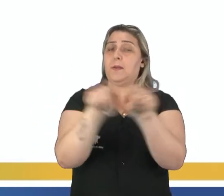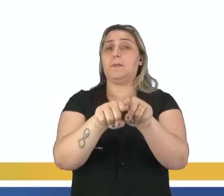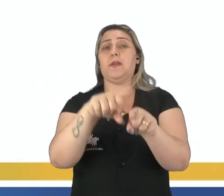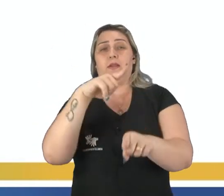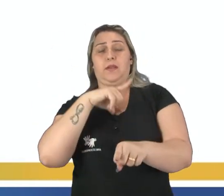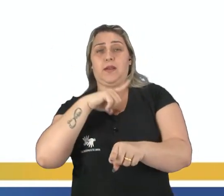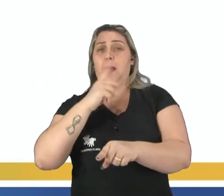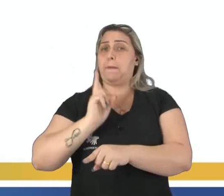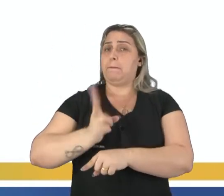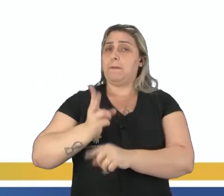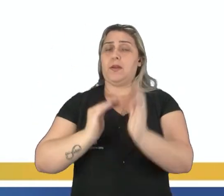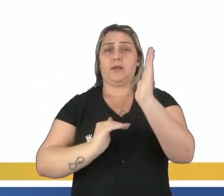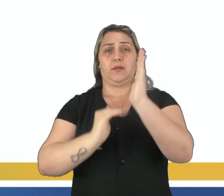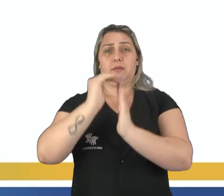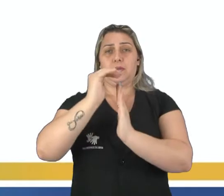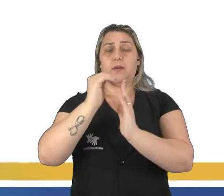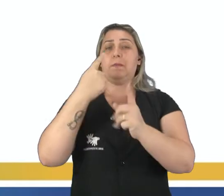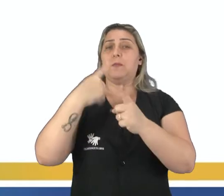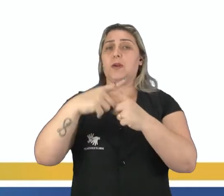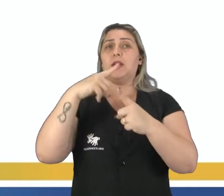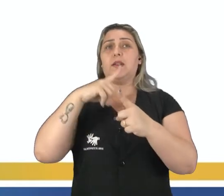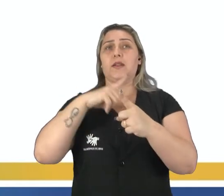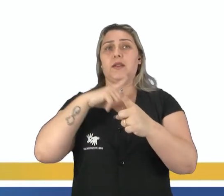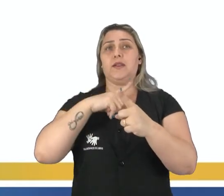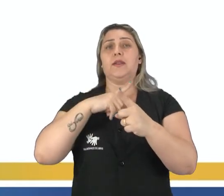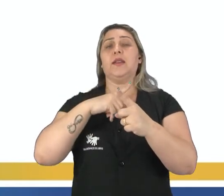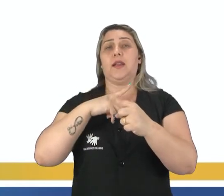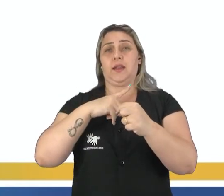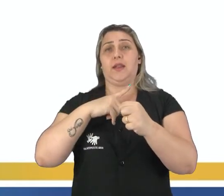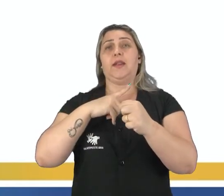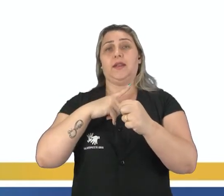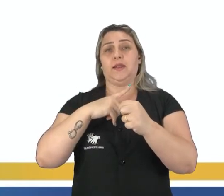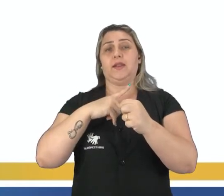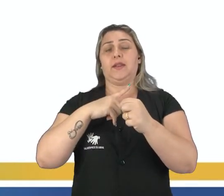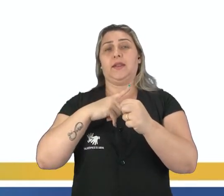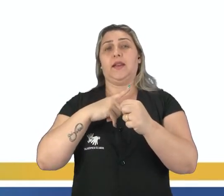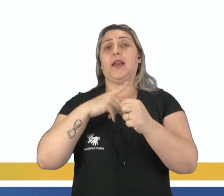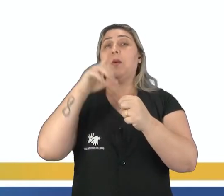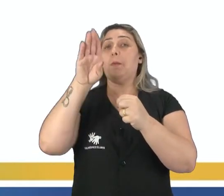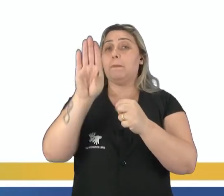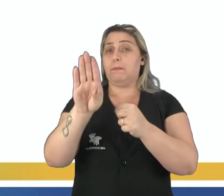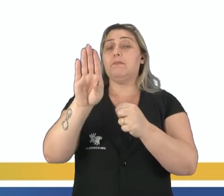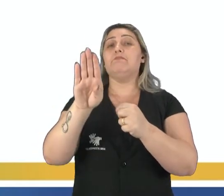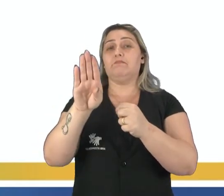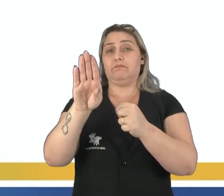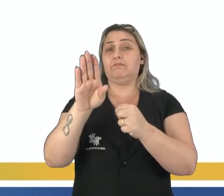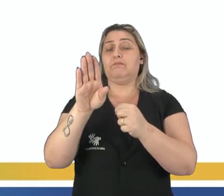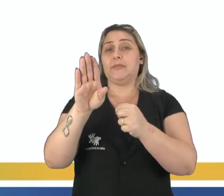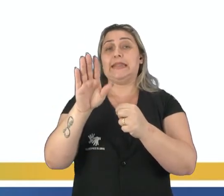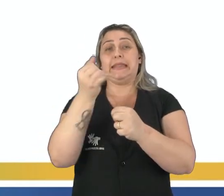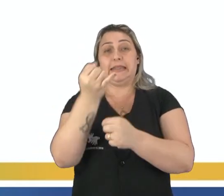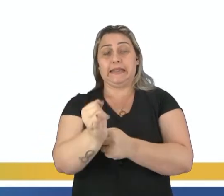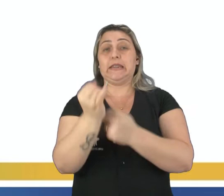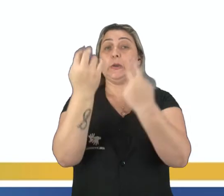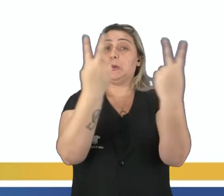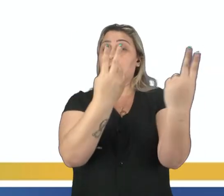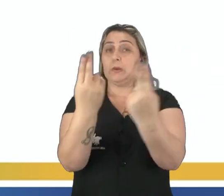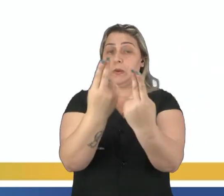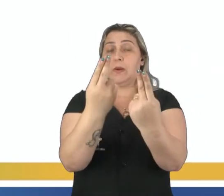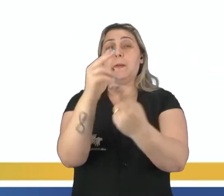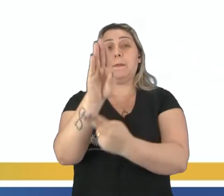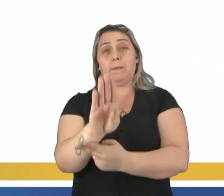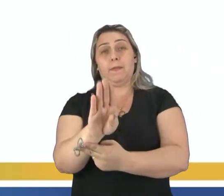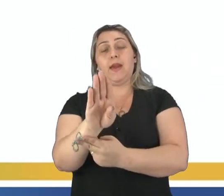estejam à mesma temperatura, porque tem um ponto em comum entre A e C, que é o B. E se os dois estão igual a